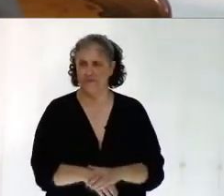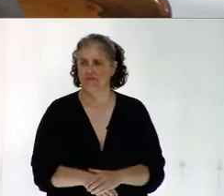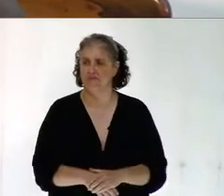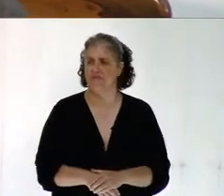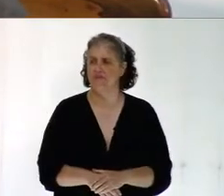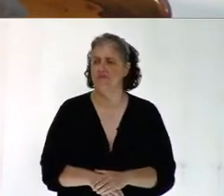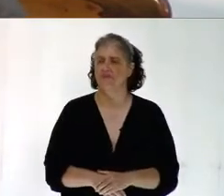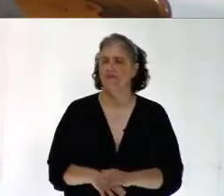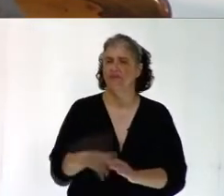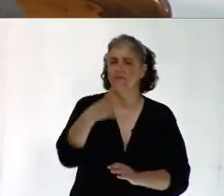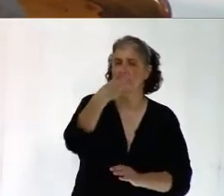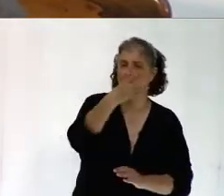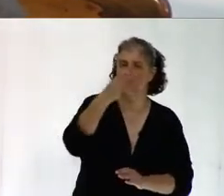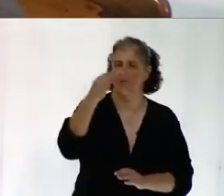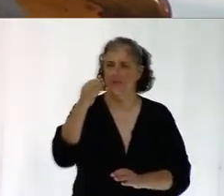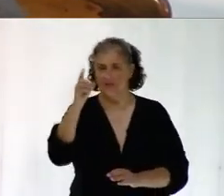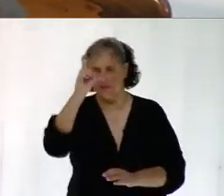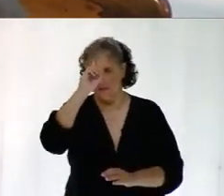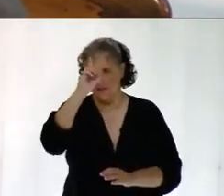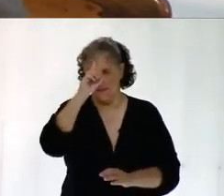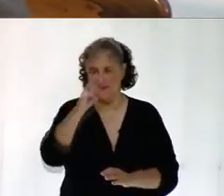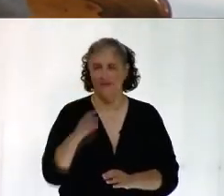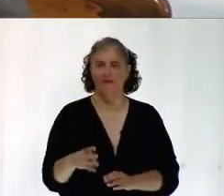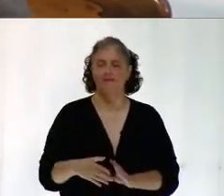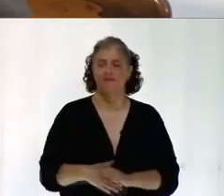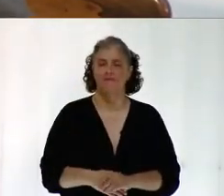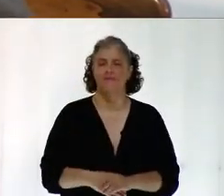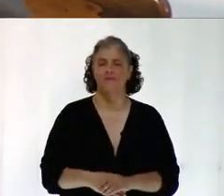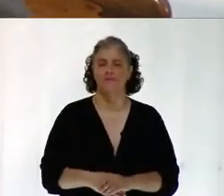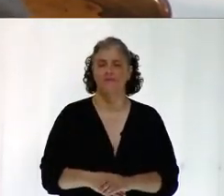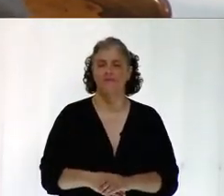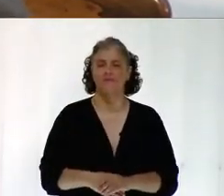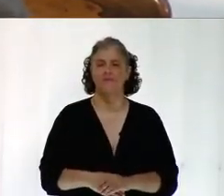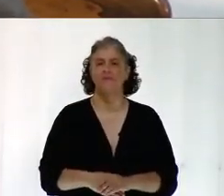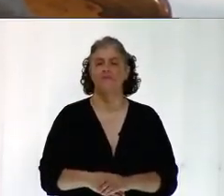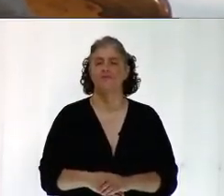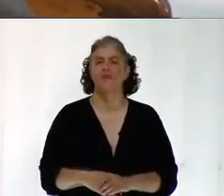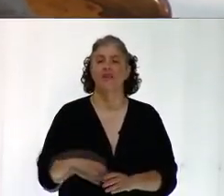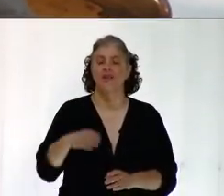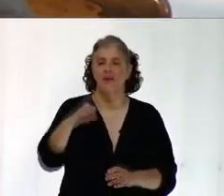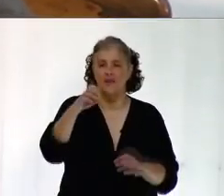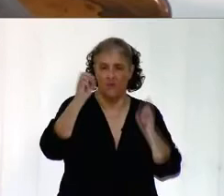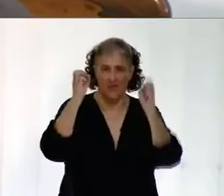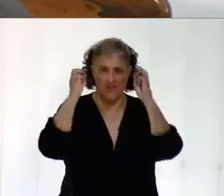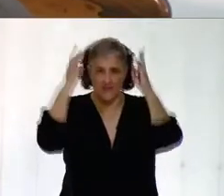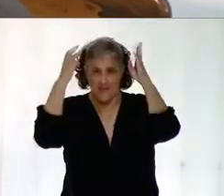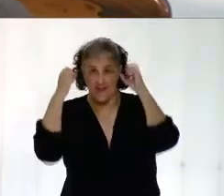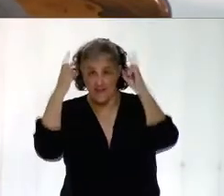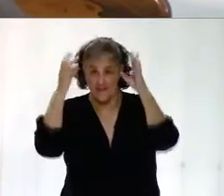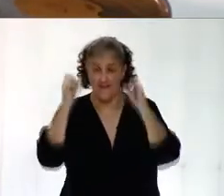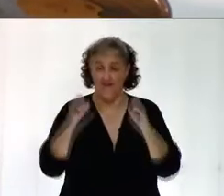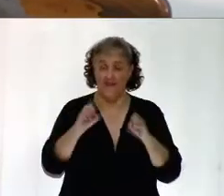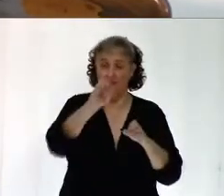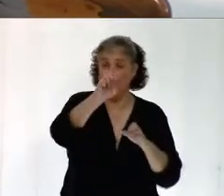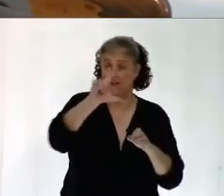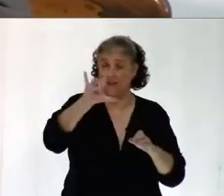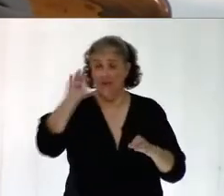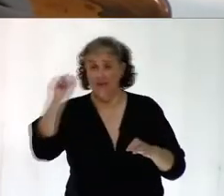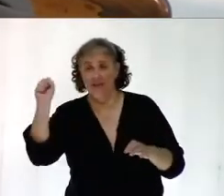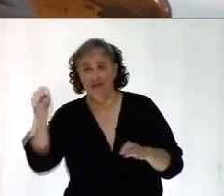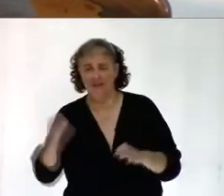a 40 dias como moisés como elias jesus fez três